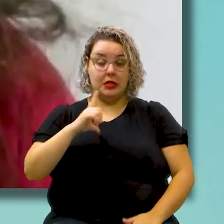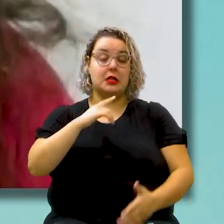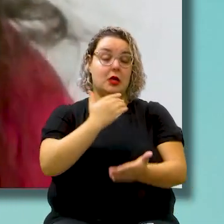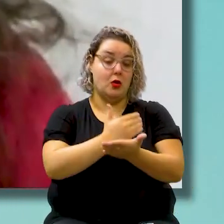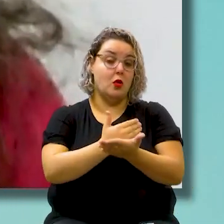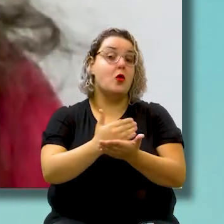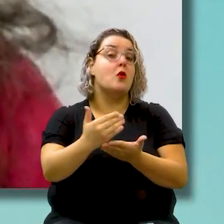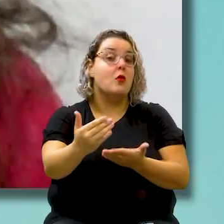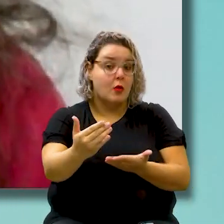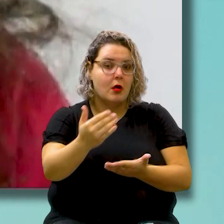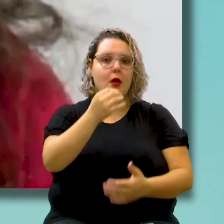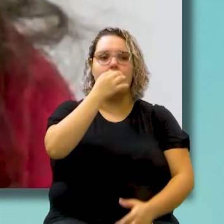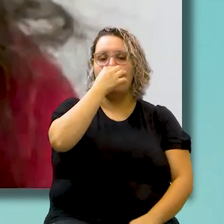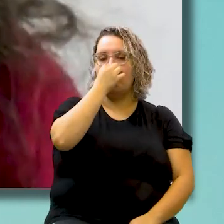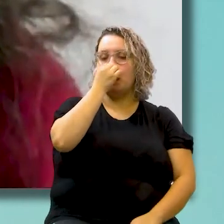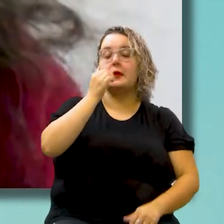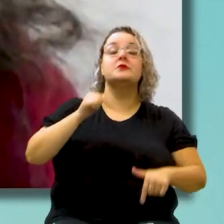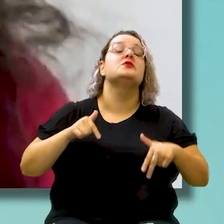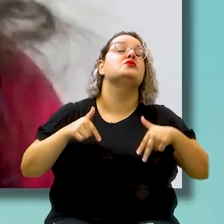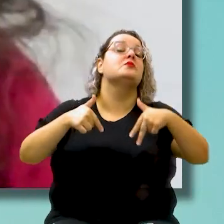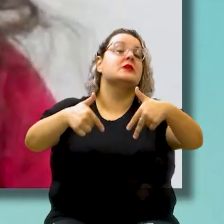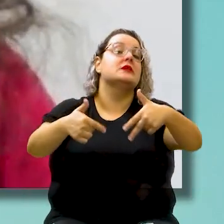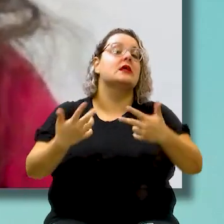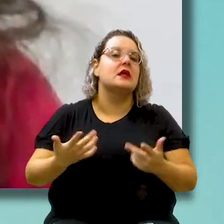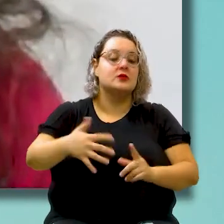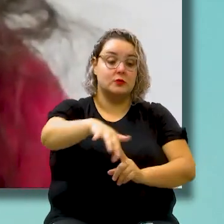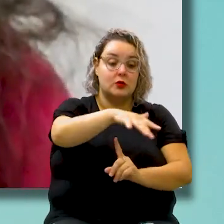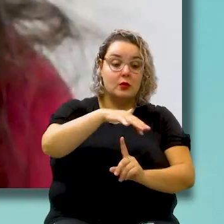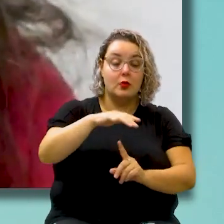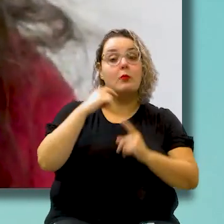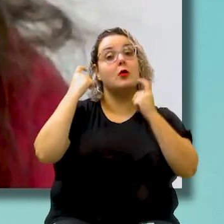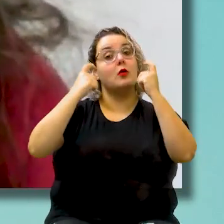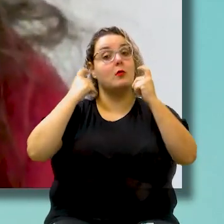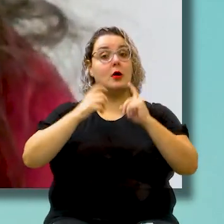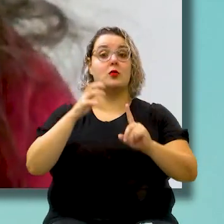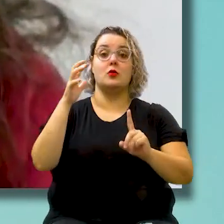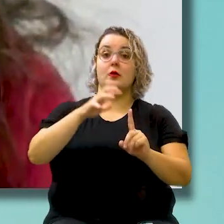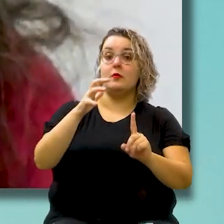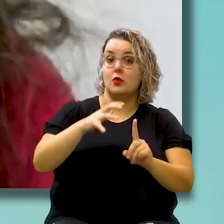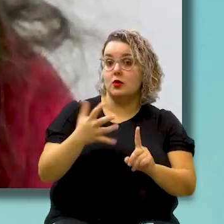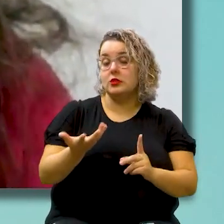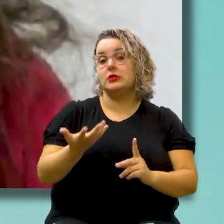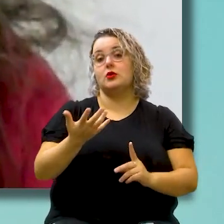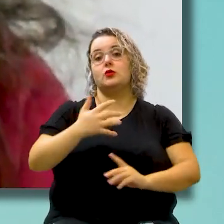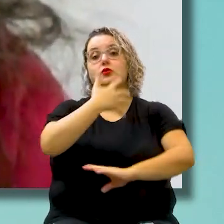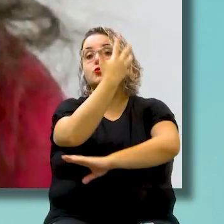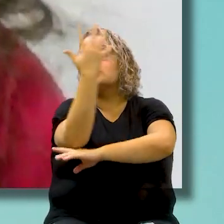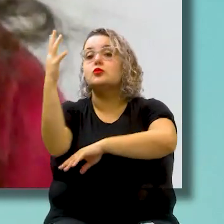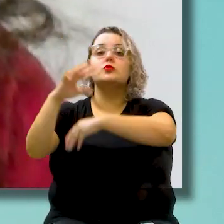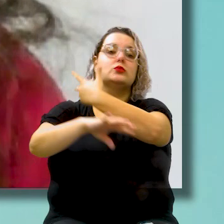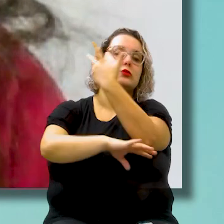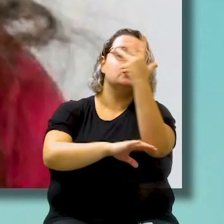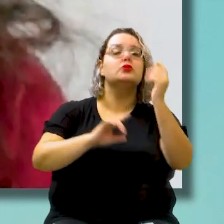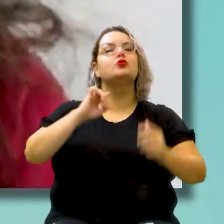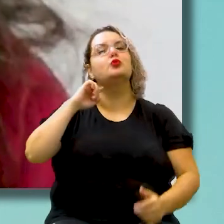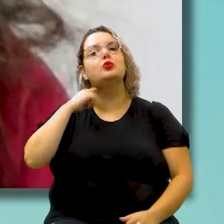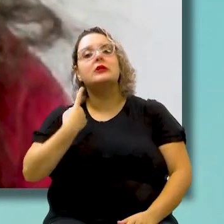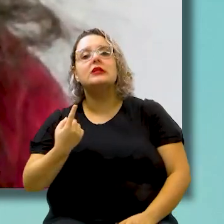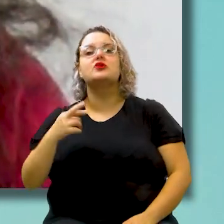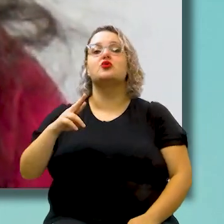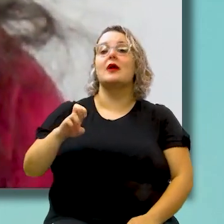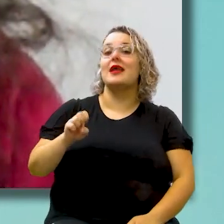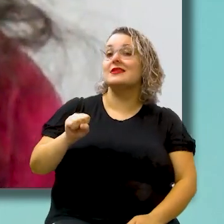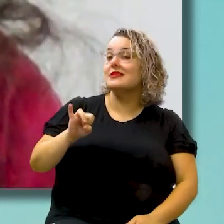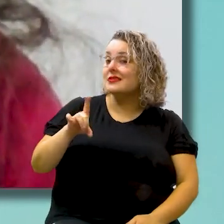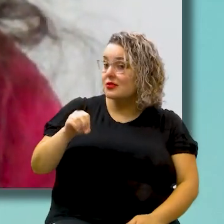um início de um ambientalismo mais forte, preocupado com os impactos ambientais do lixo, dos resíduos sólidos e tudo que a